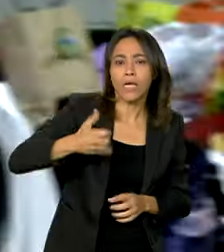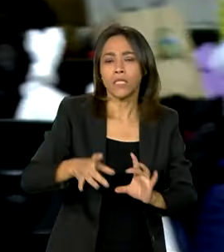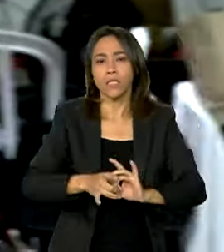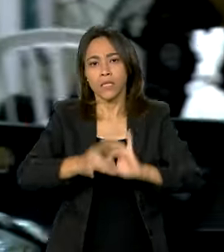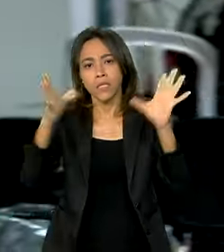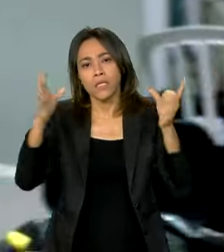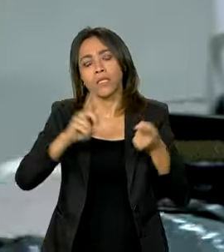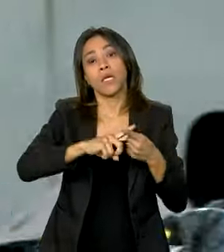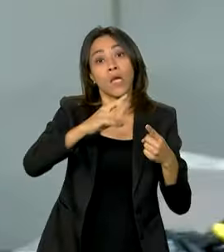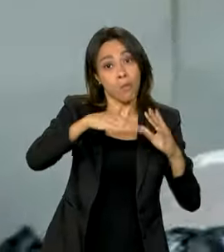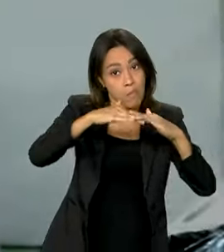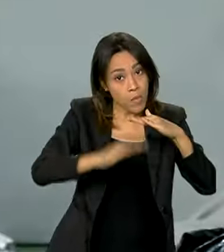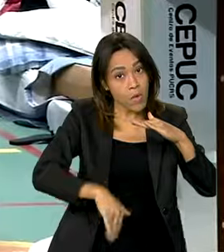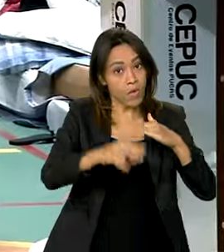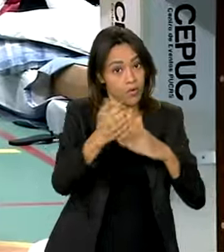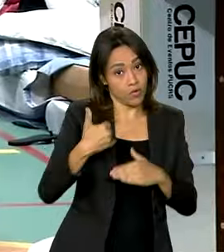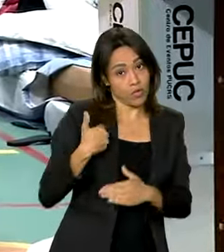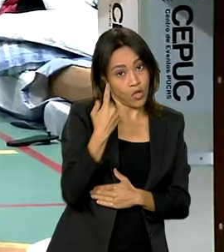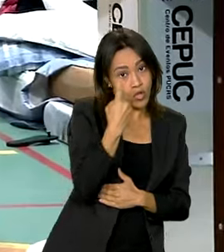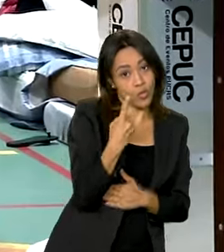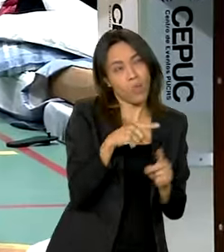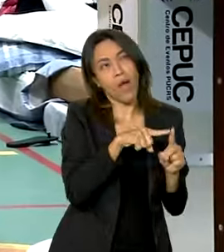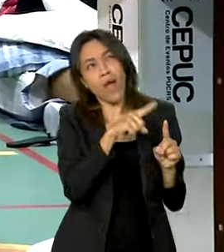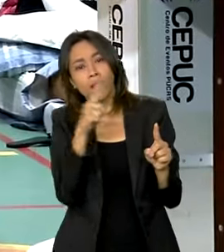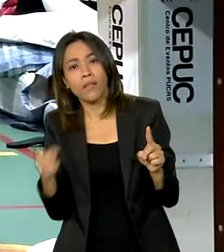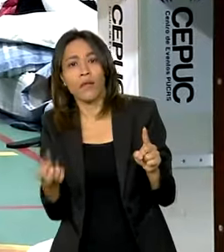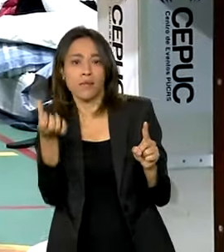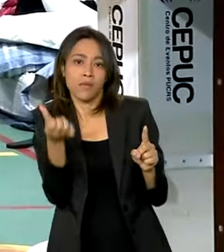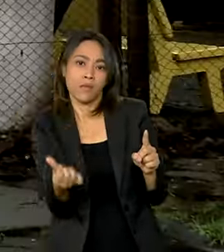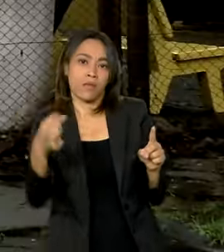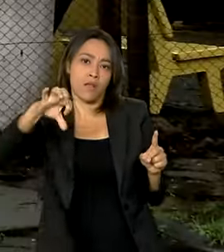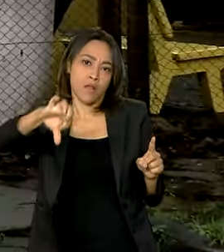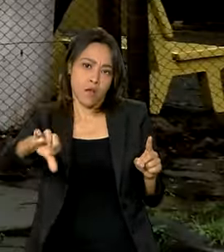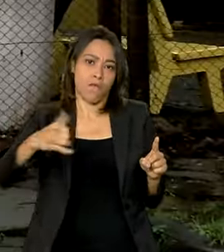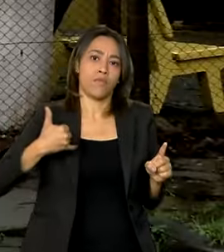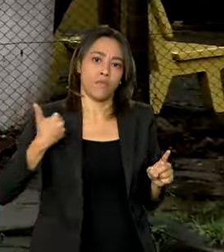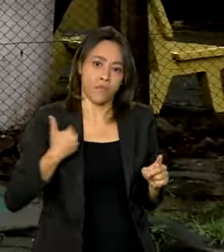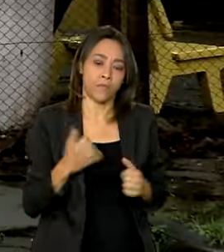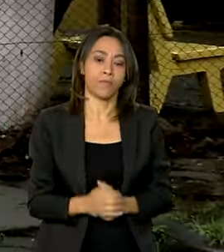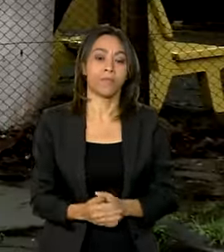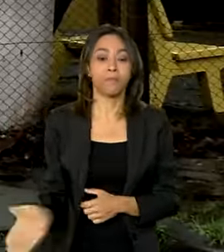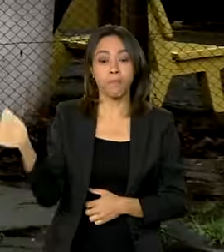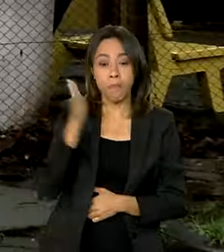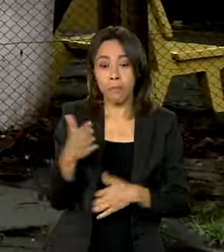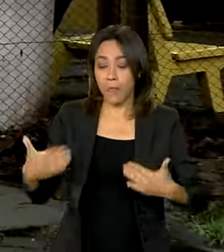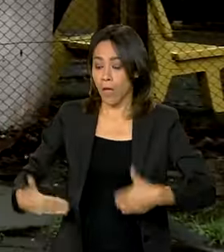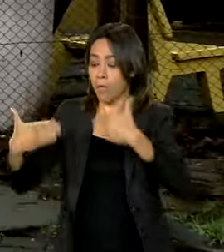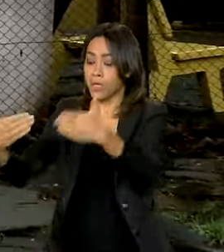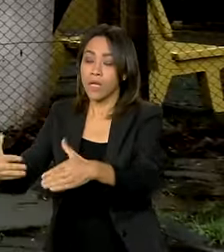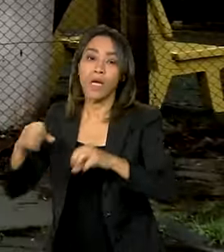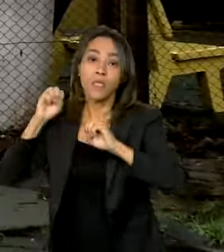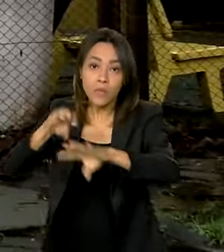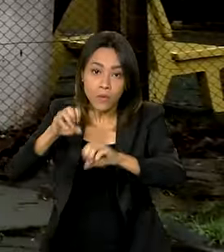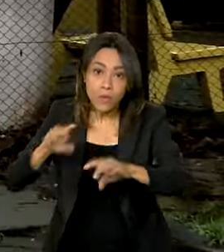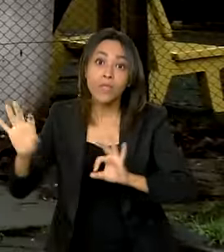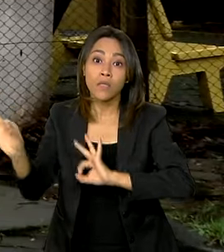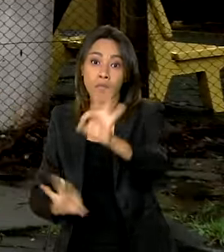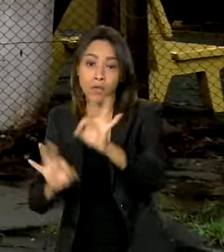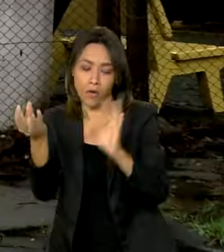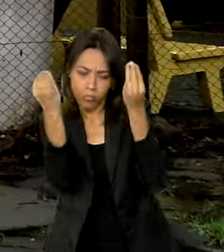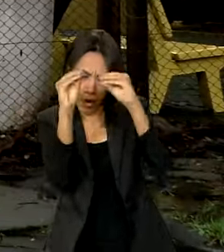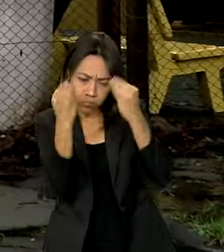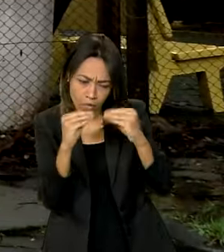de menos de 1 ano a 69 anos. O Ministério da Educação também definiu diretrizes